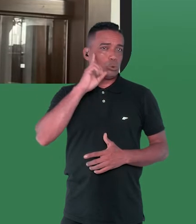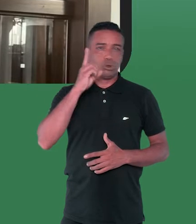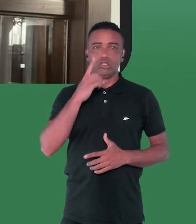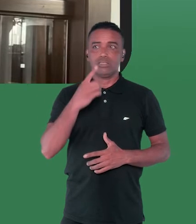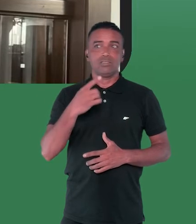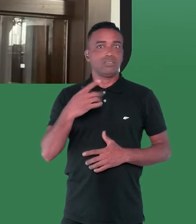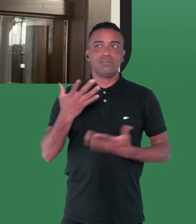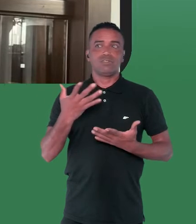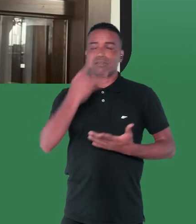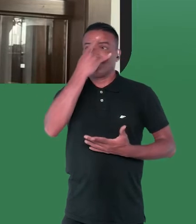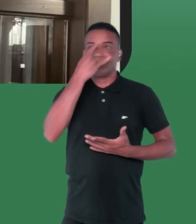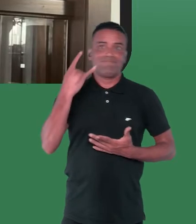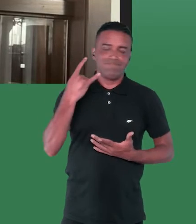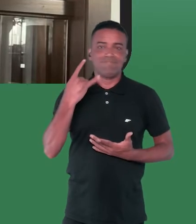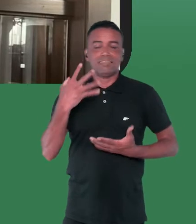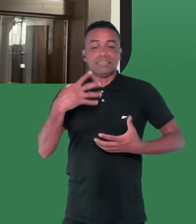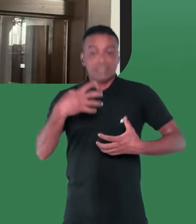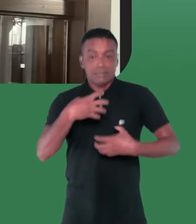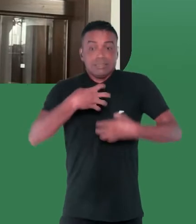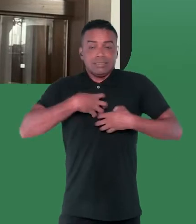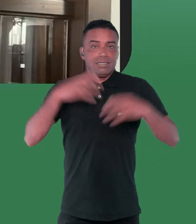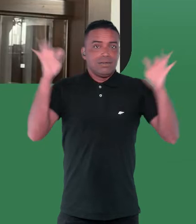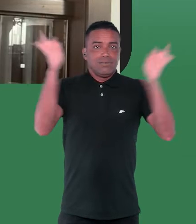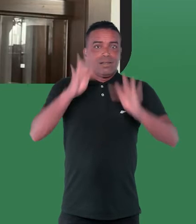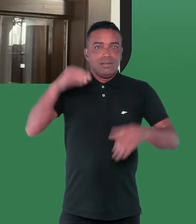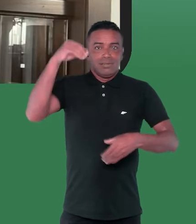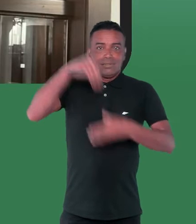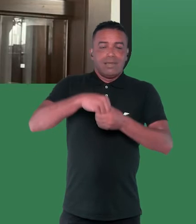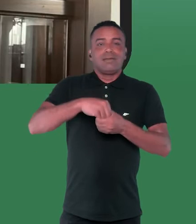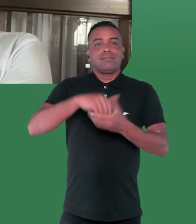te eleva, te faz se sentir feliz na profissão?